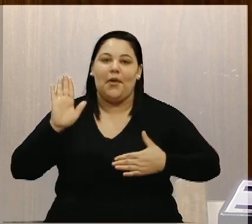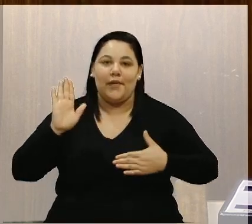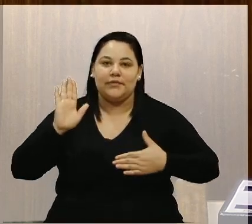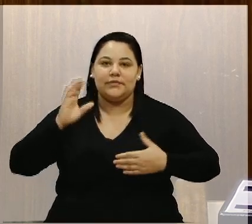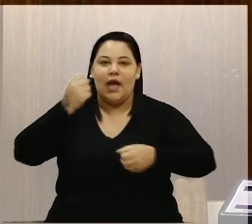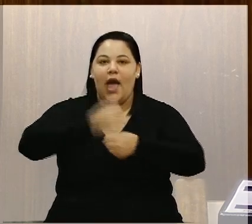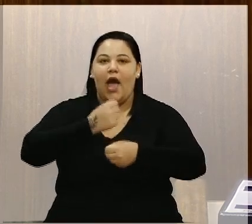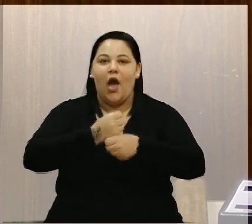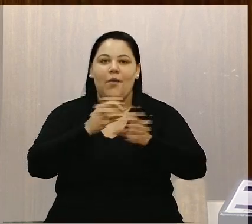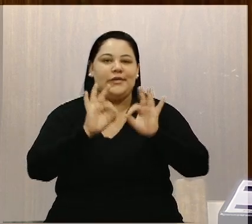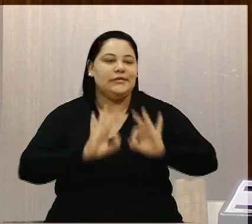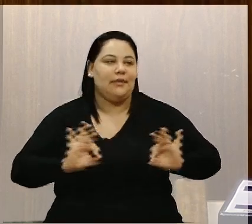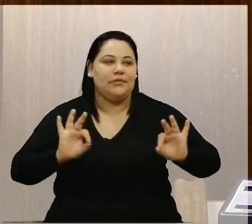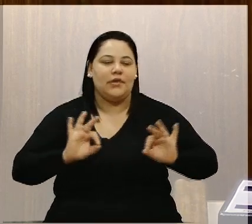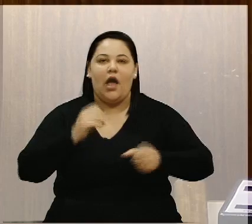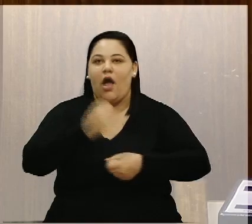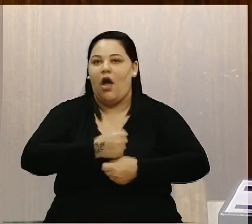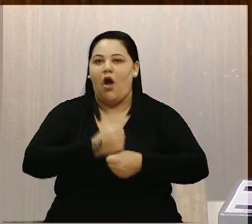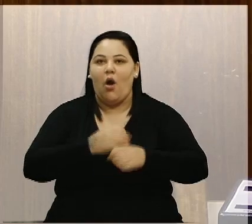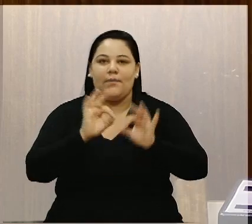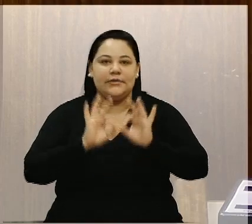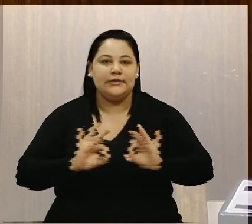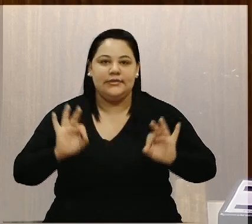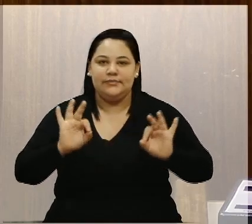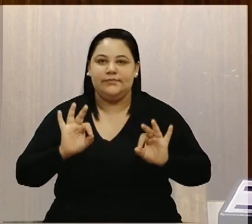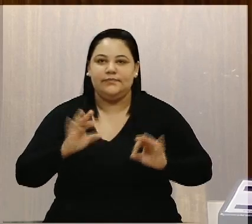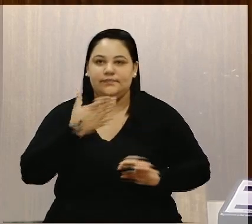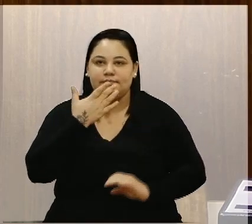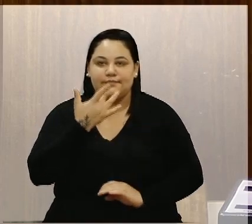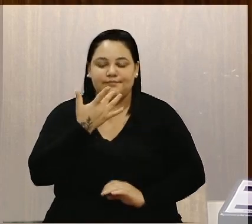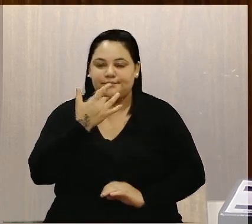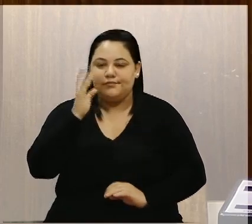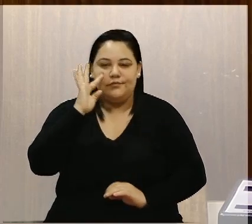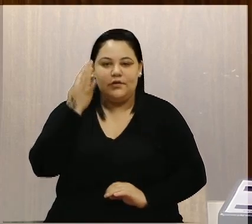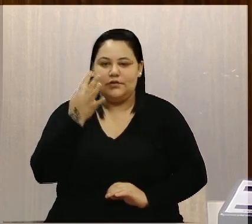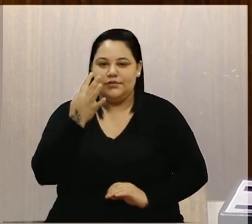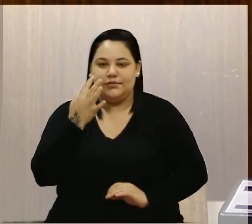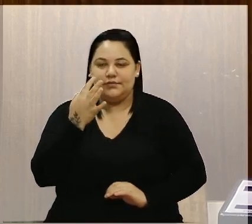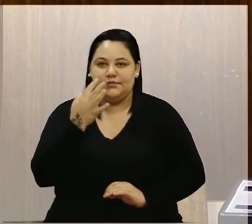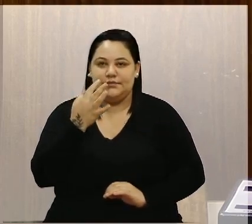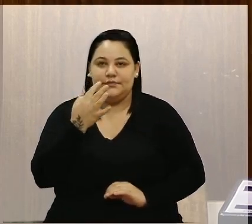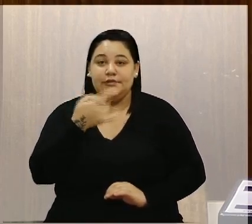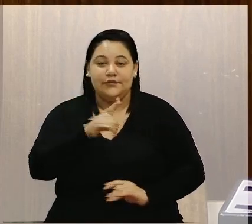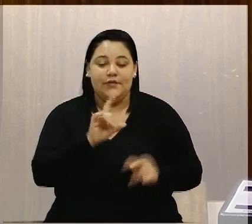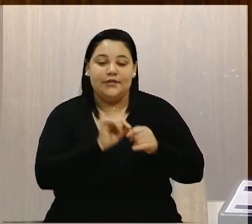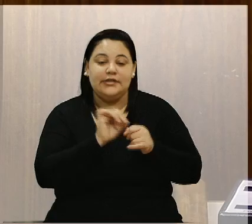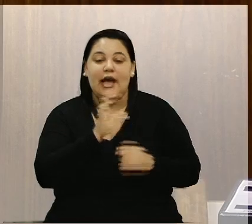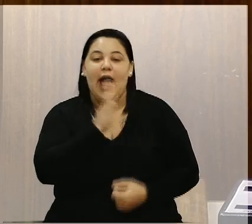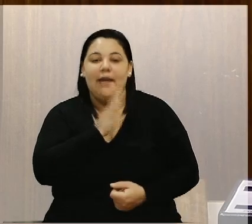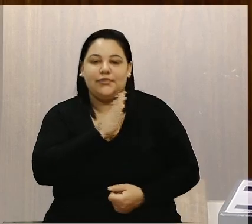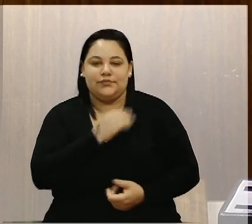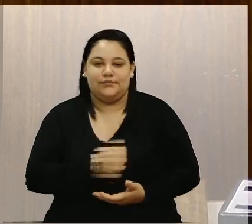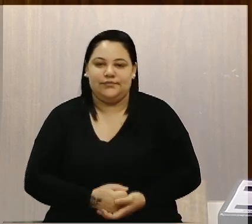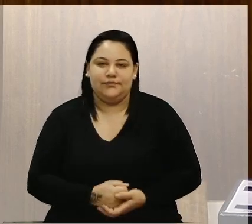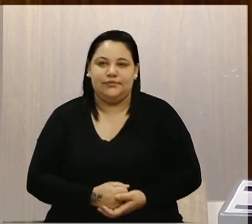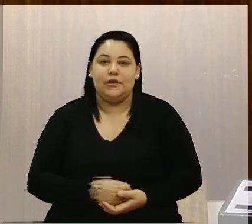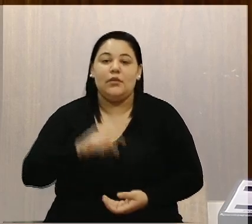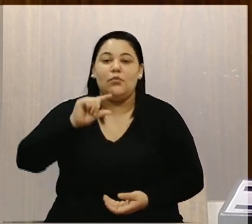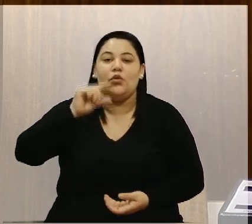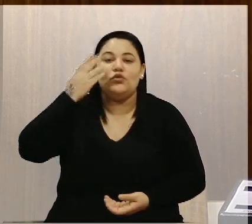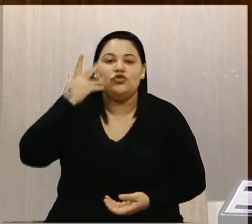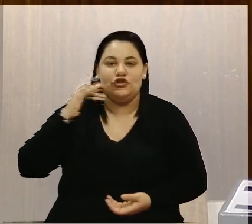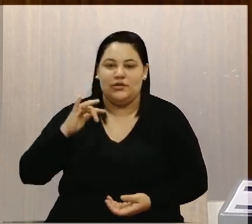obra é simples, de que aquela obra é de fácil solução, ou seja, de que aquilo será solucionado em poucos dias, em